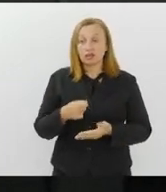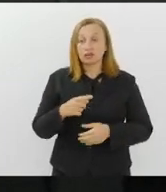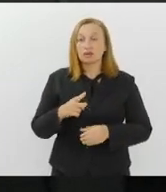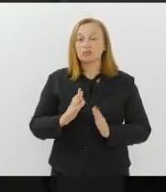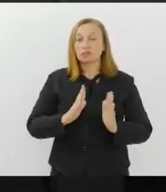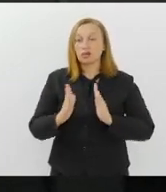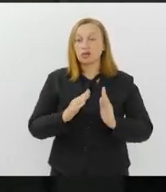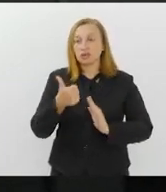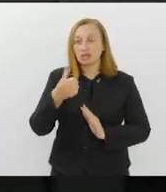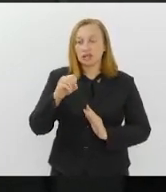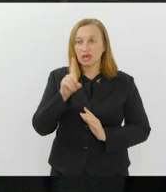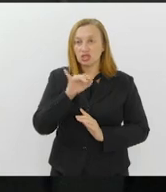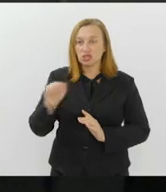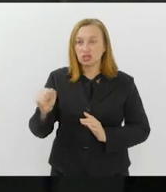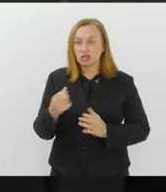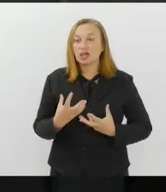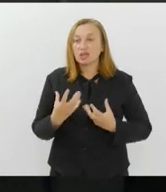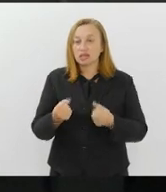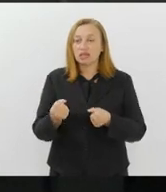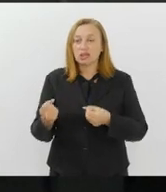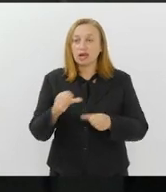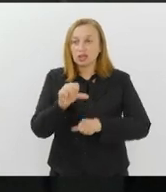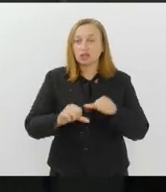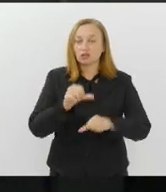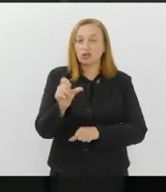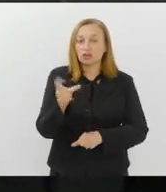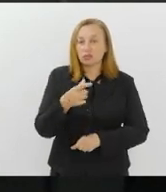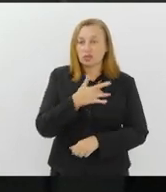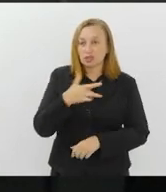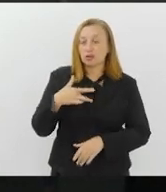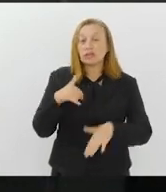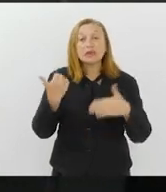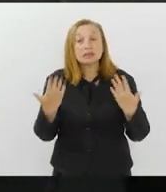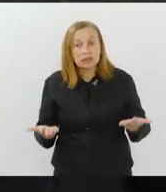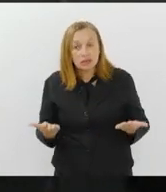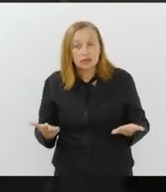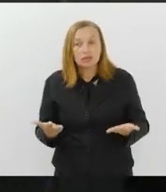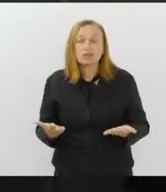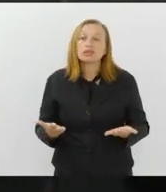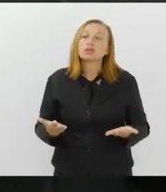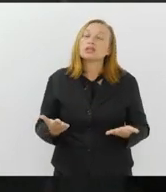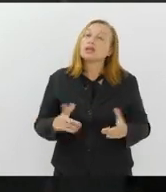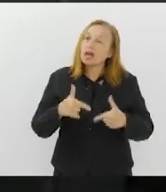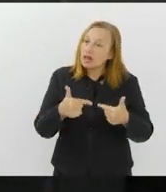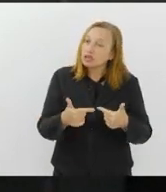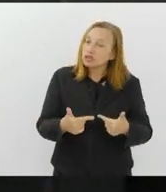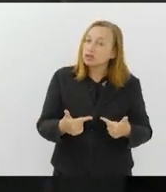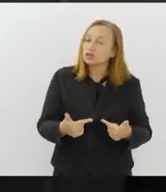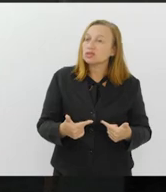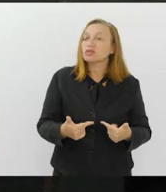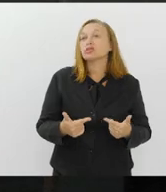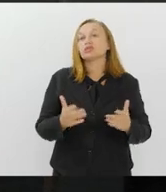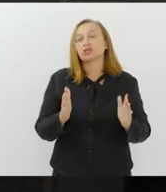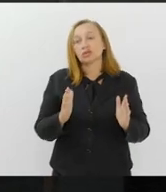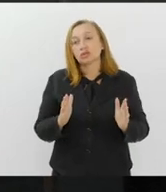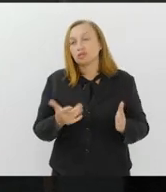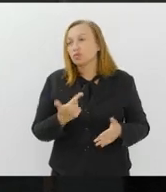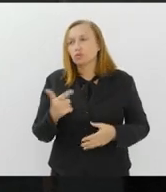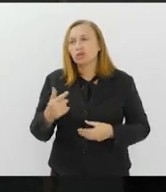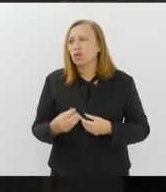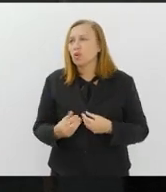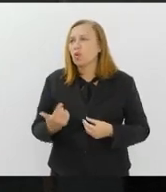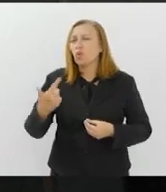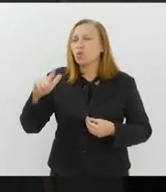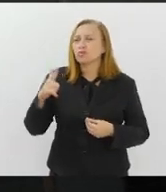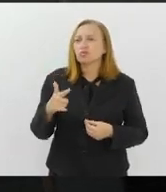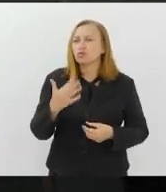10 dias, aceitar a portabilidade desse beneficiário. Então, é assim que funciona, é assim que se dá hoje. Não há qualquer